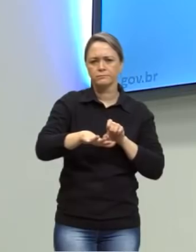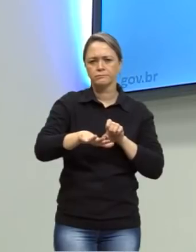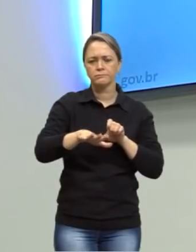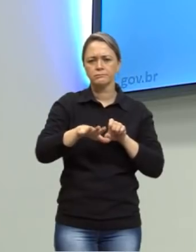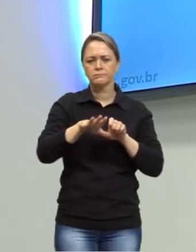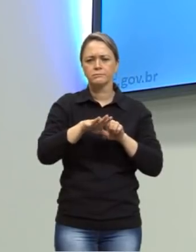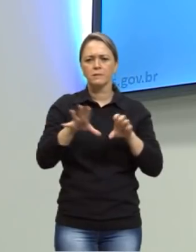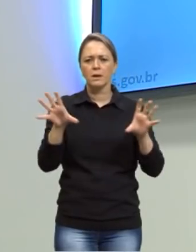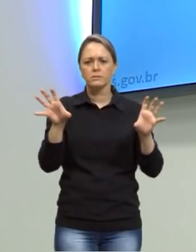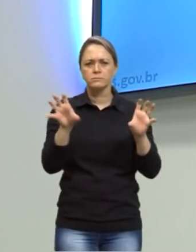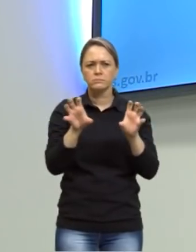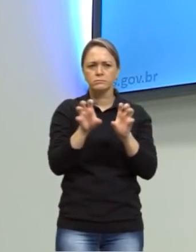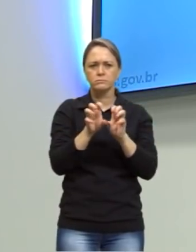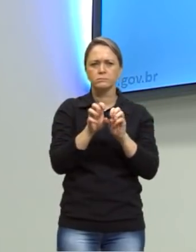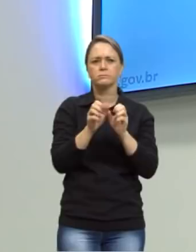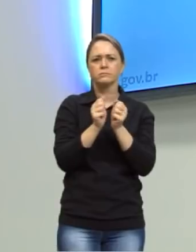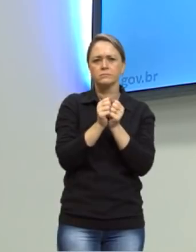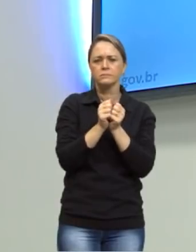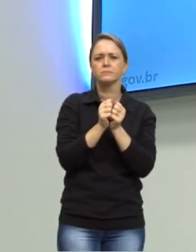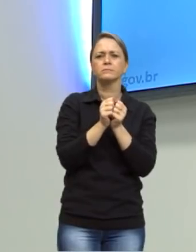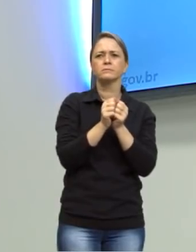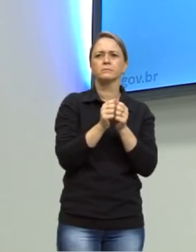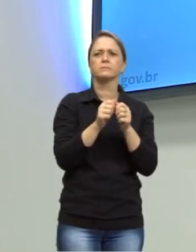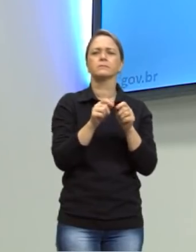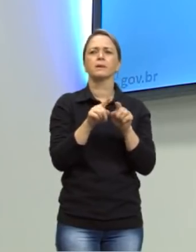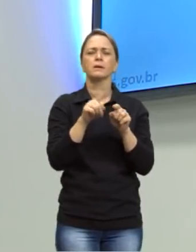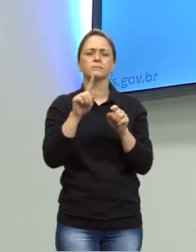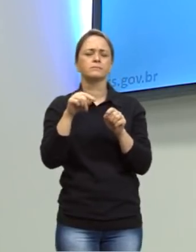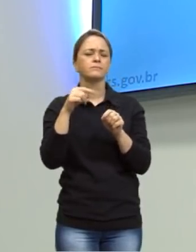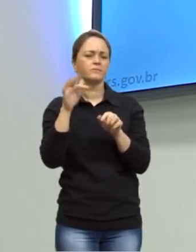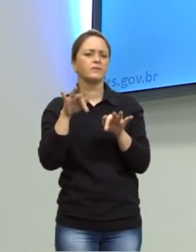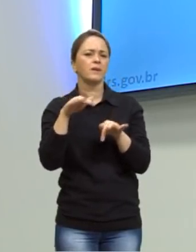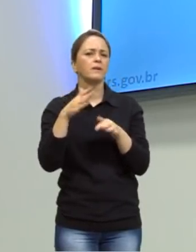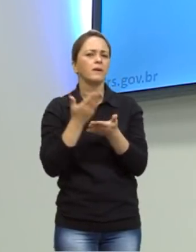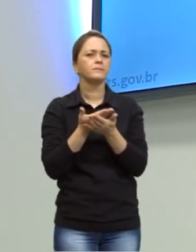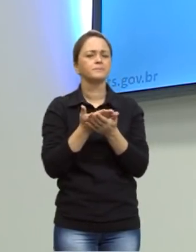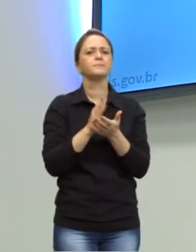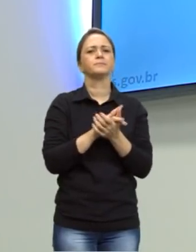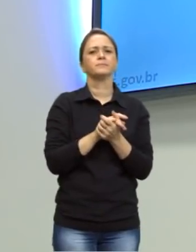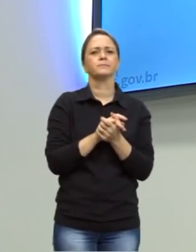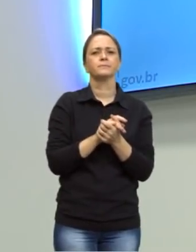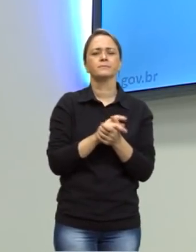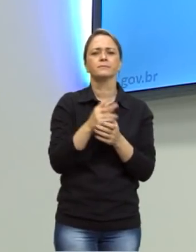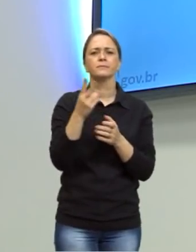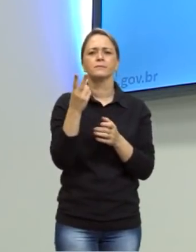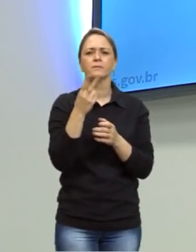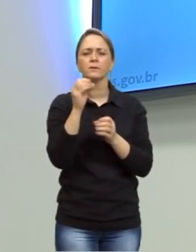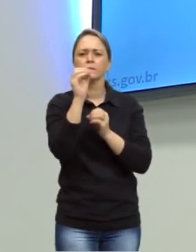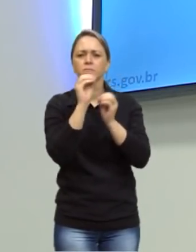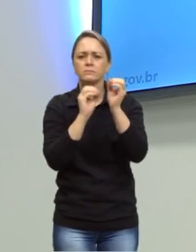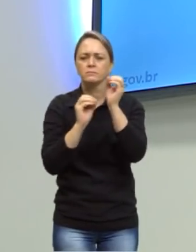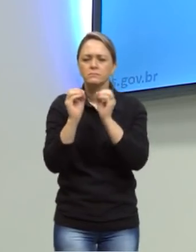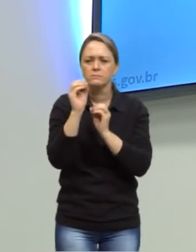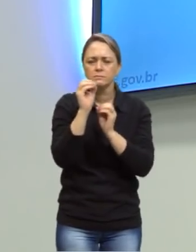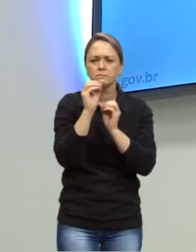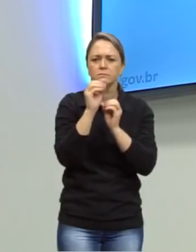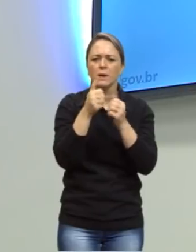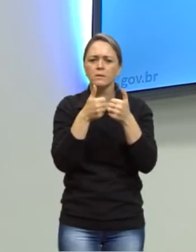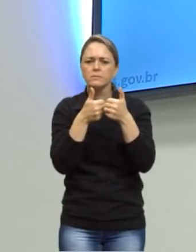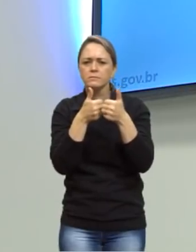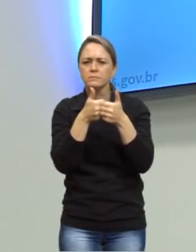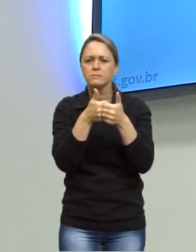condensada ou na de palitos lá no último modo o que que vai acontecer quando eu tenho duas moléculas que se aproximam